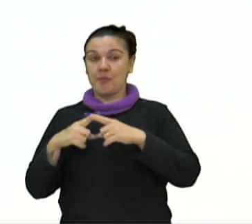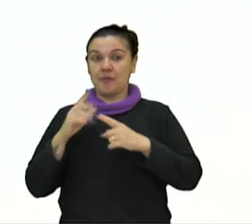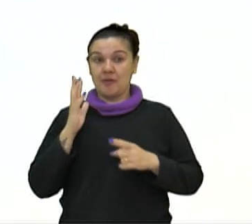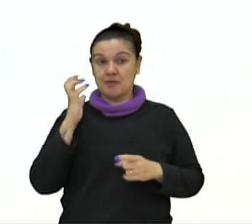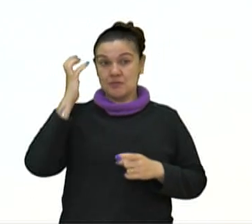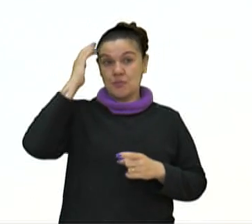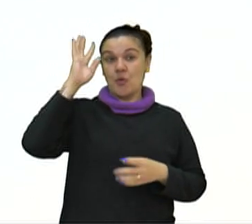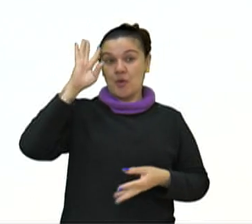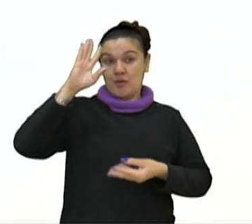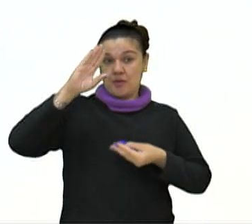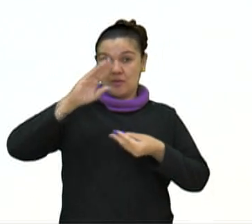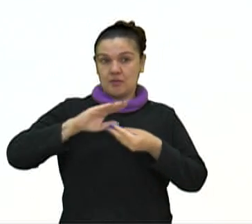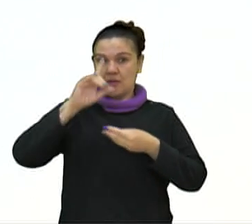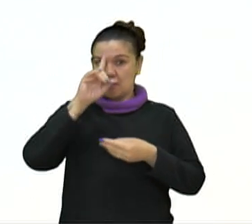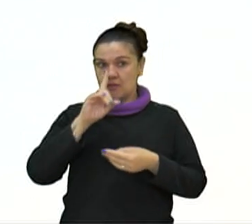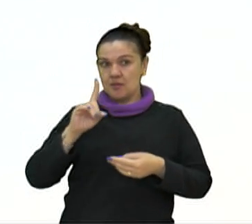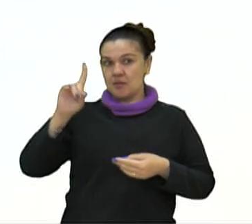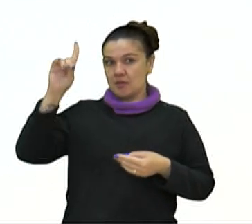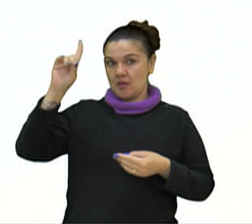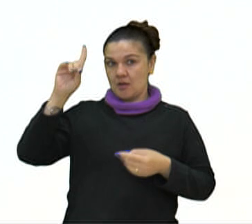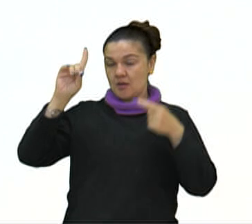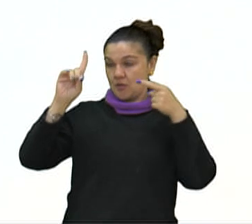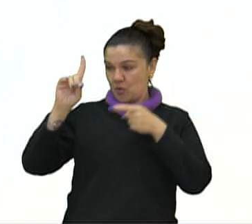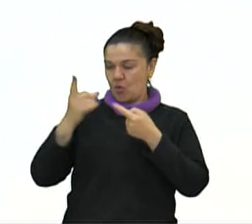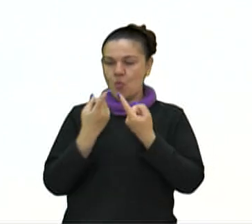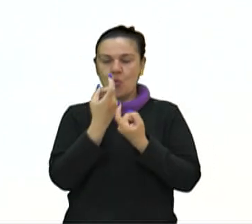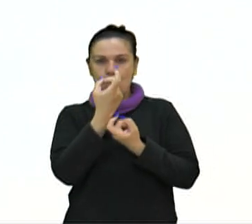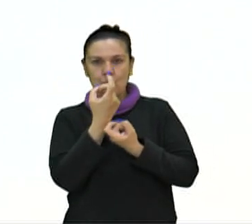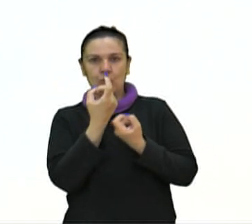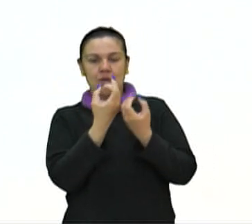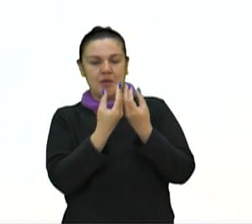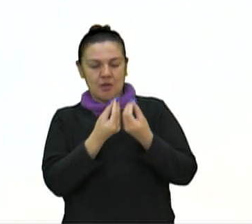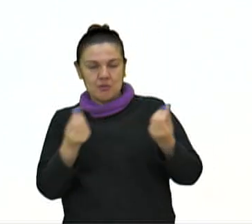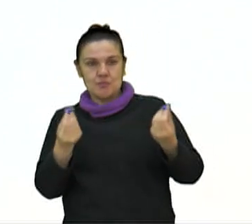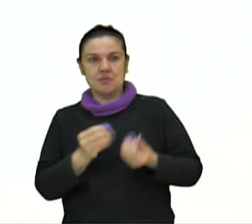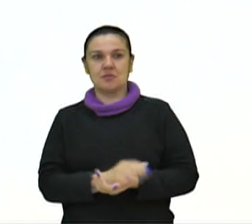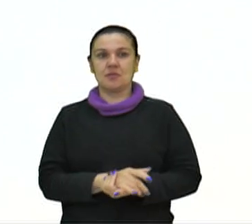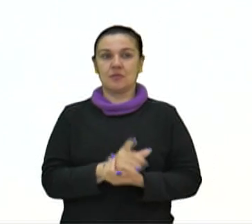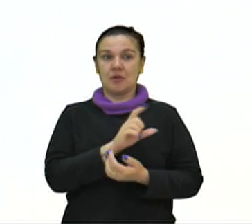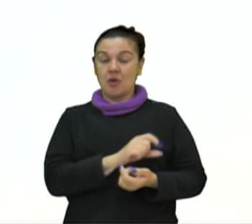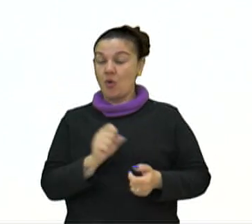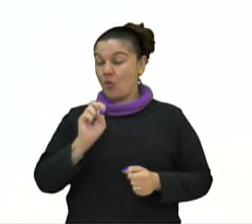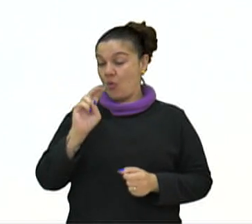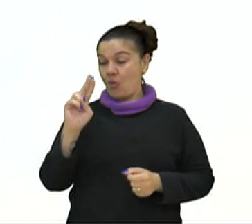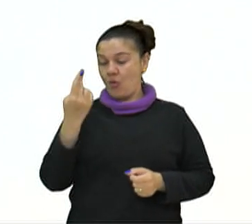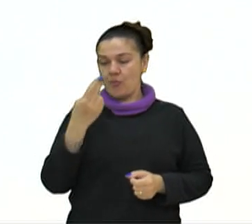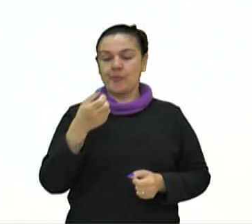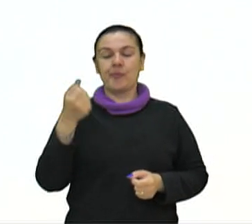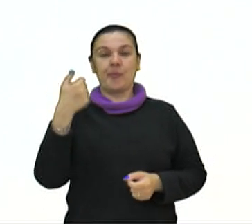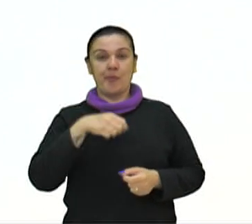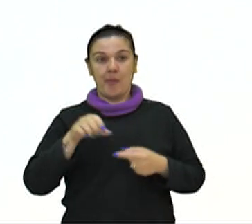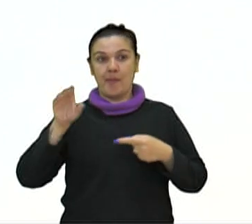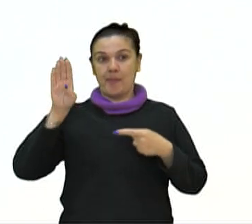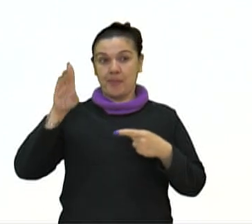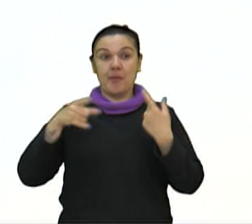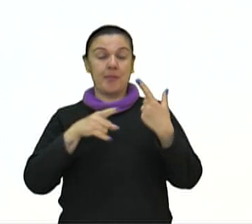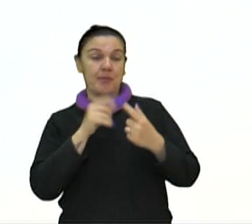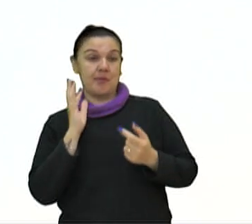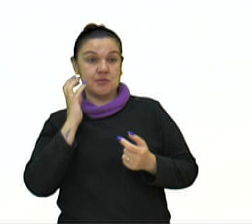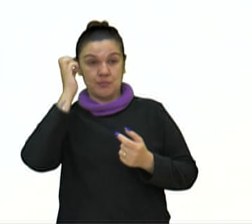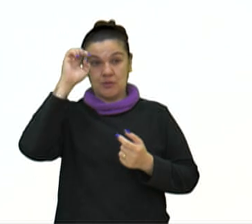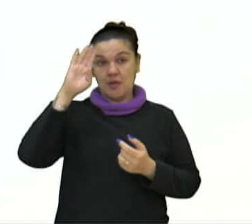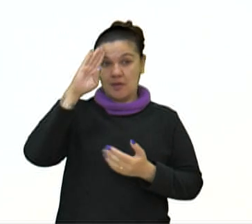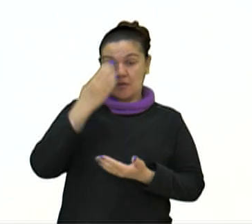Spinoza entende que que existe uma única substância? Ou se você acha que é a alternativa B, porque